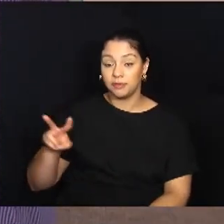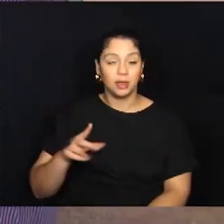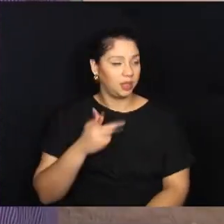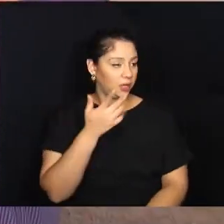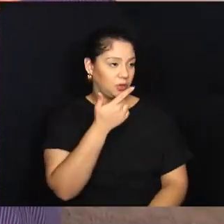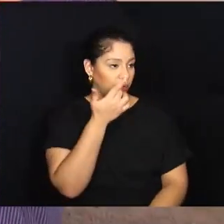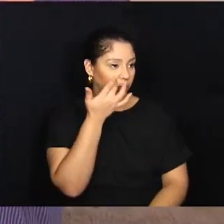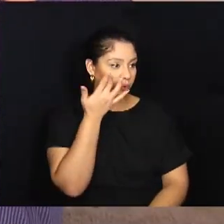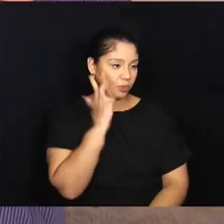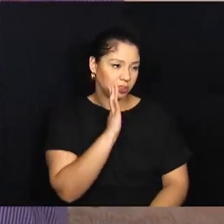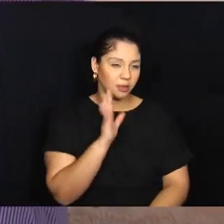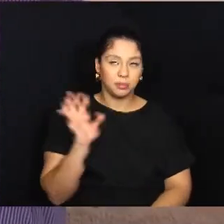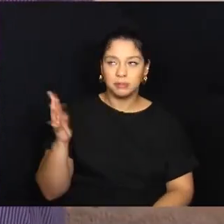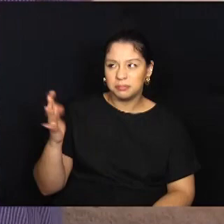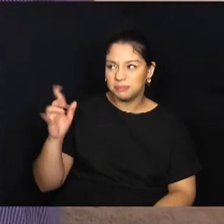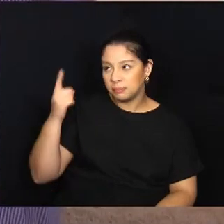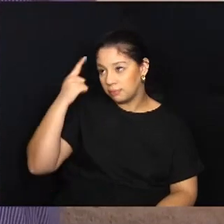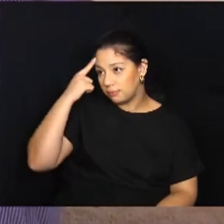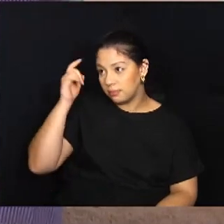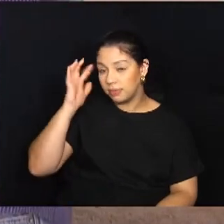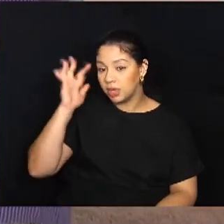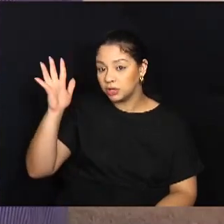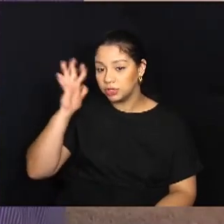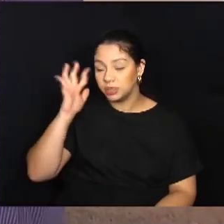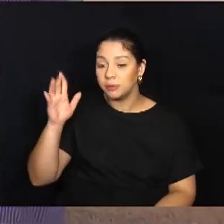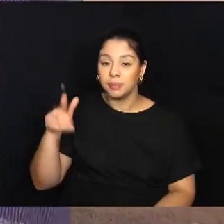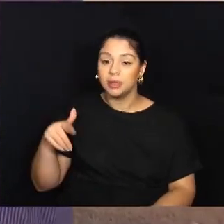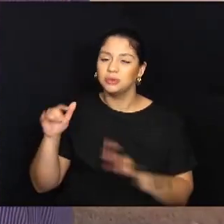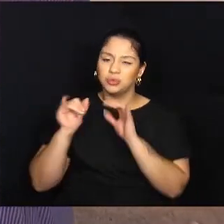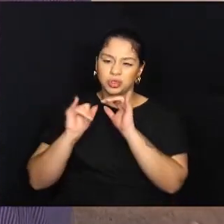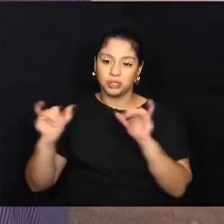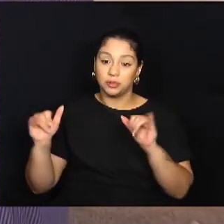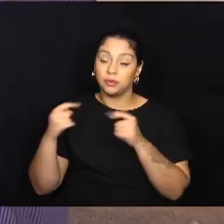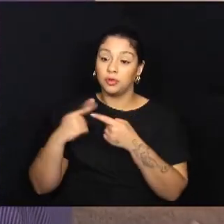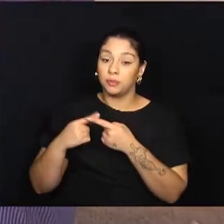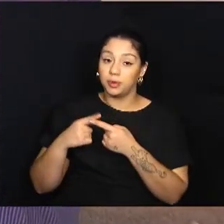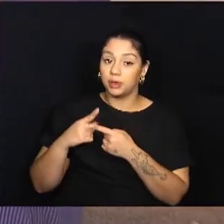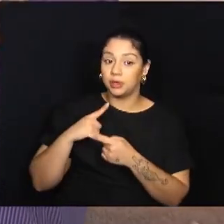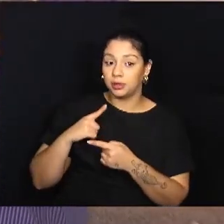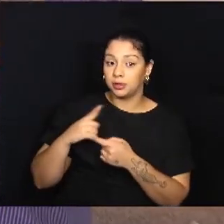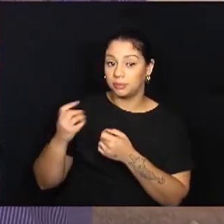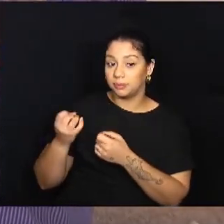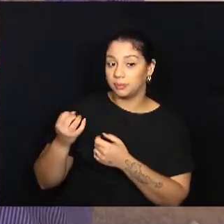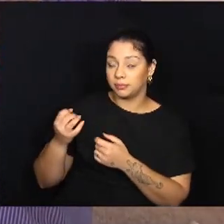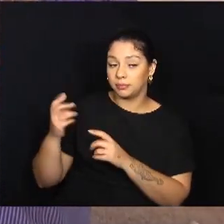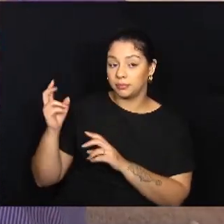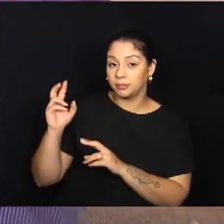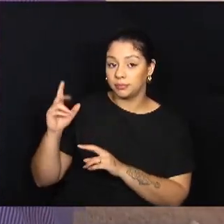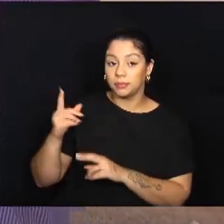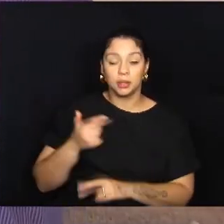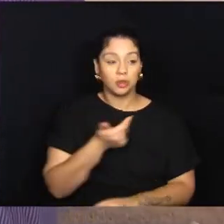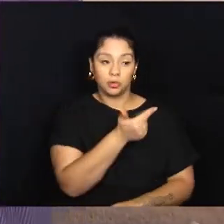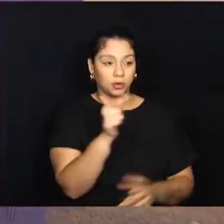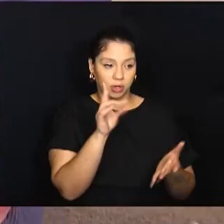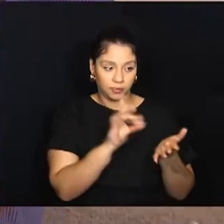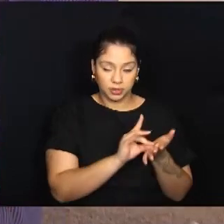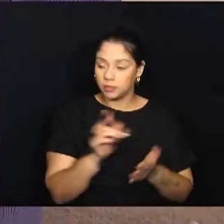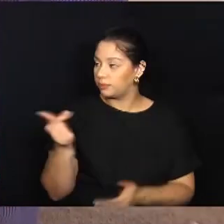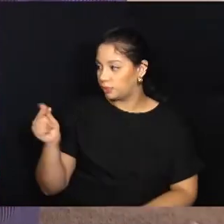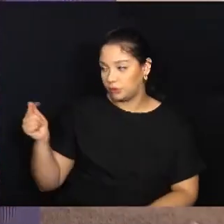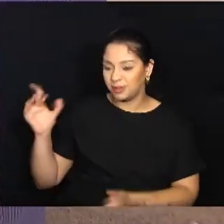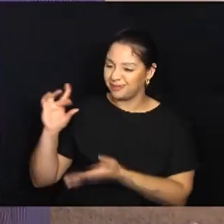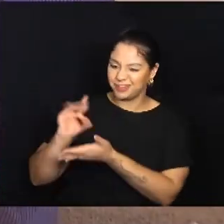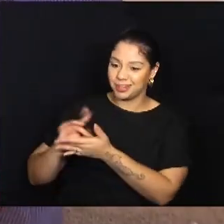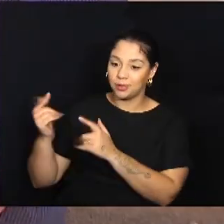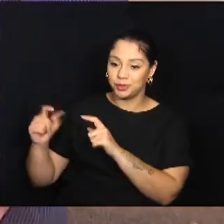ainda. Temos uma ideia. Uma ideia. Mas assim, a gente nem divulga muito, porque cria uma expectativa. Sim, sem dúvida. Mas então não tem nada oficial ainda. Ainda não. Tá. Ainda